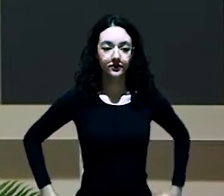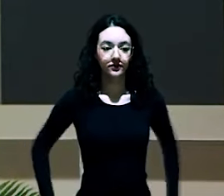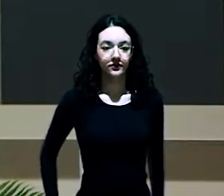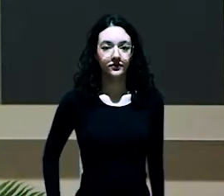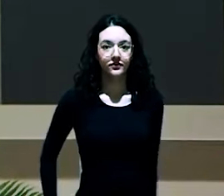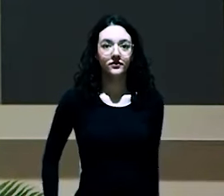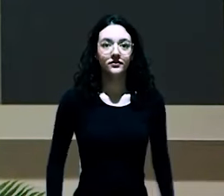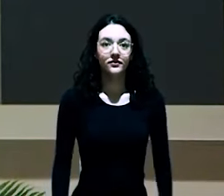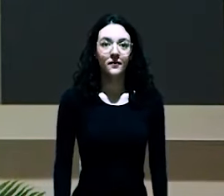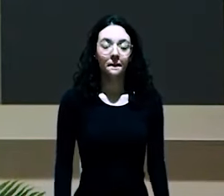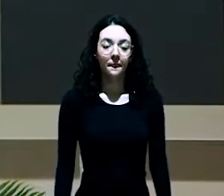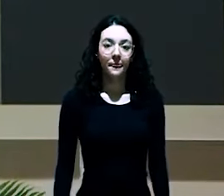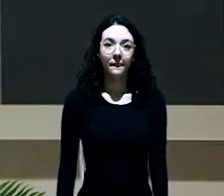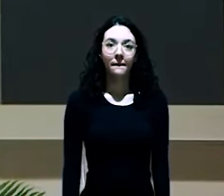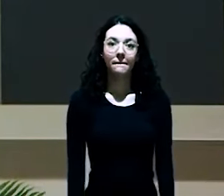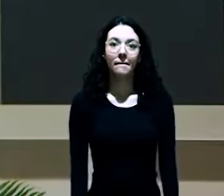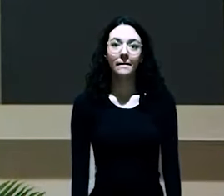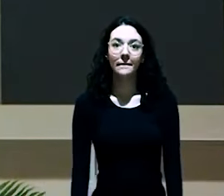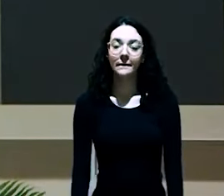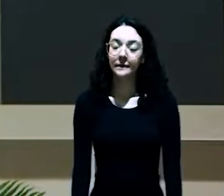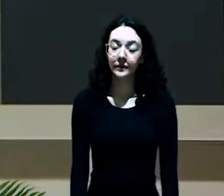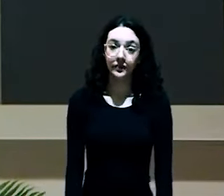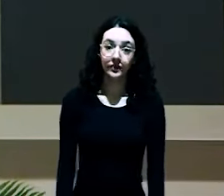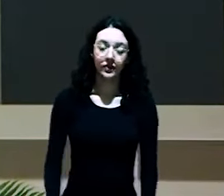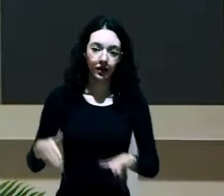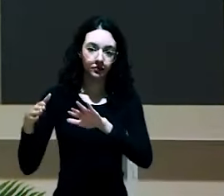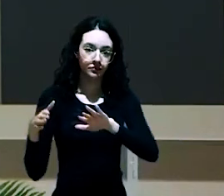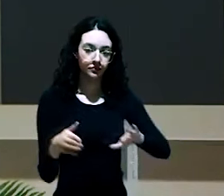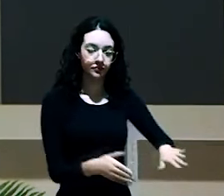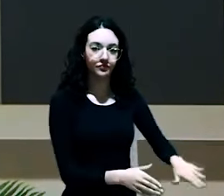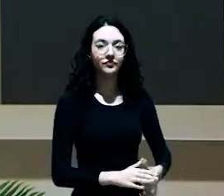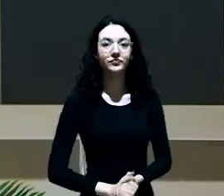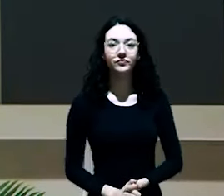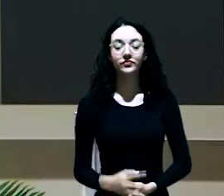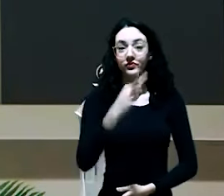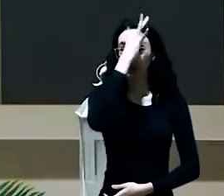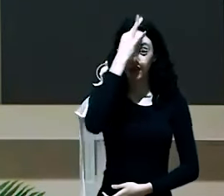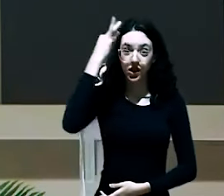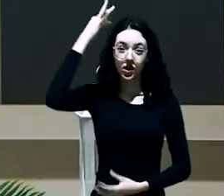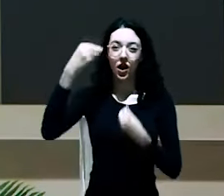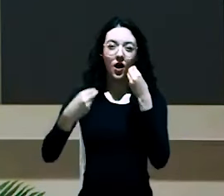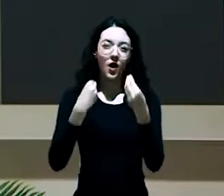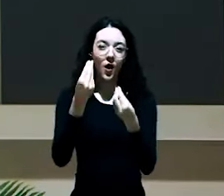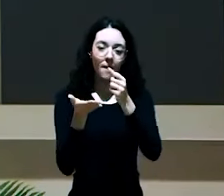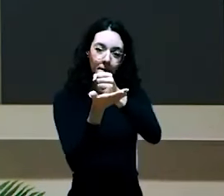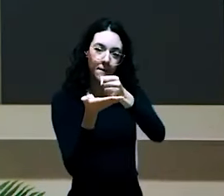Agora, quais são as bases? As bases teológicas desse grande avivamento. Primeiro,